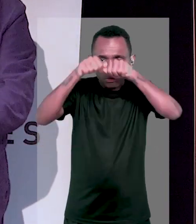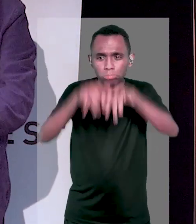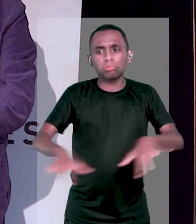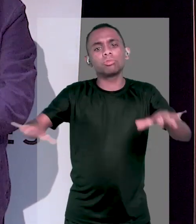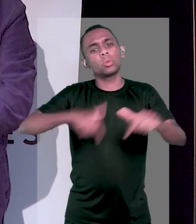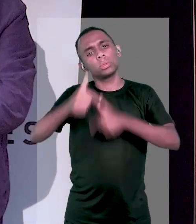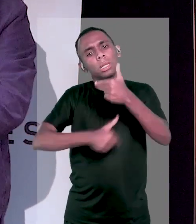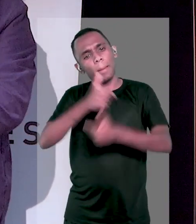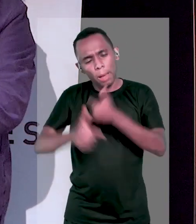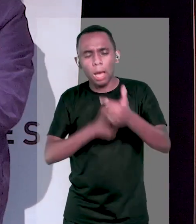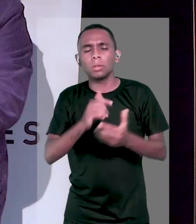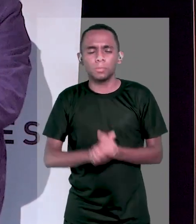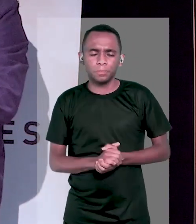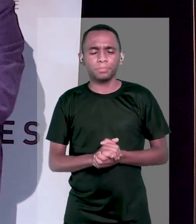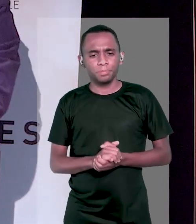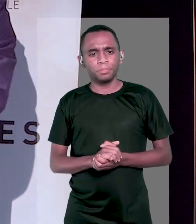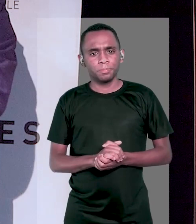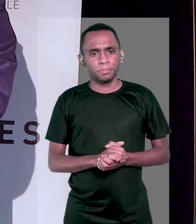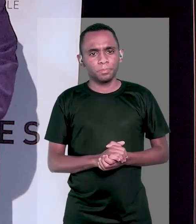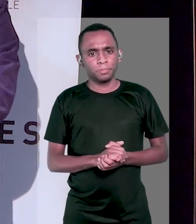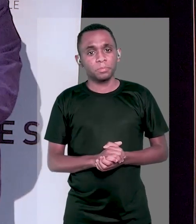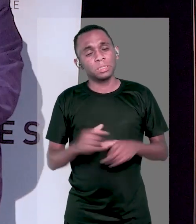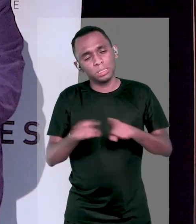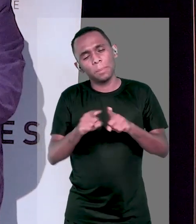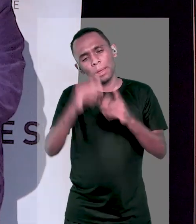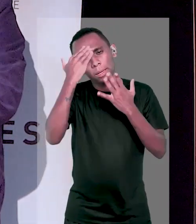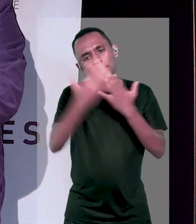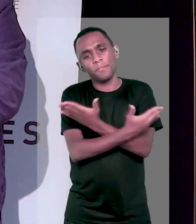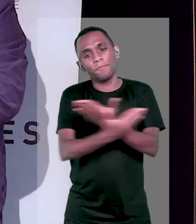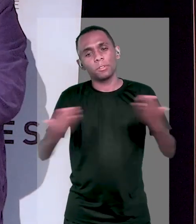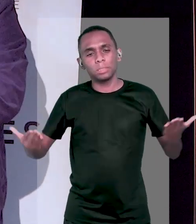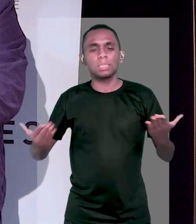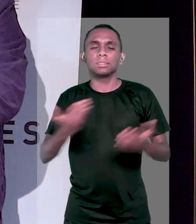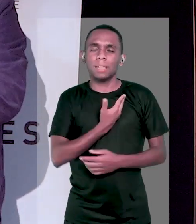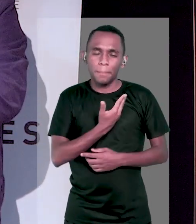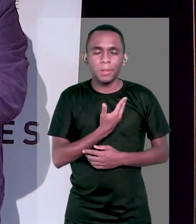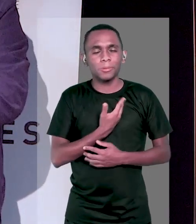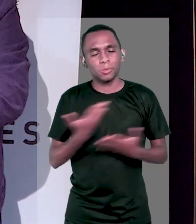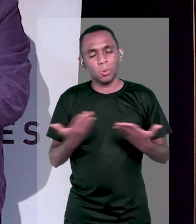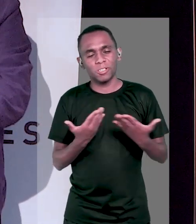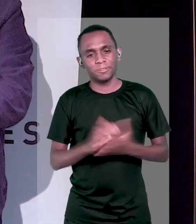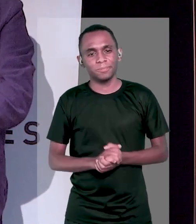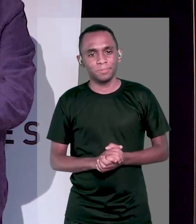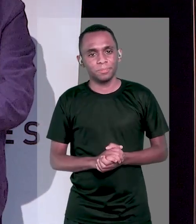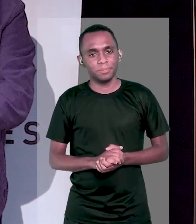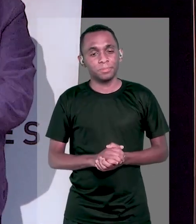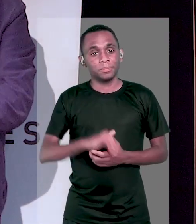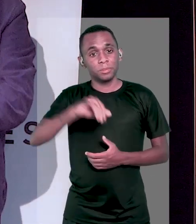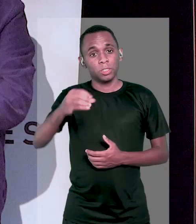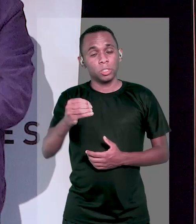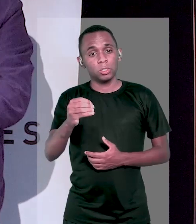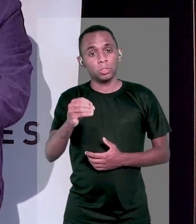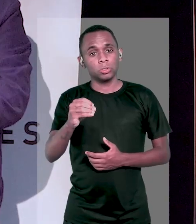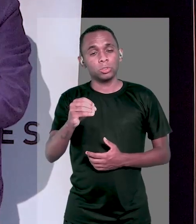Francesa, que está apoiando todo o Manel Conso da França aqui. E não é independente disso, eu conheço o Manelzinho, porque eu nasci por causa